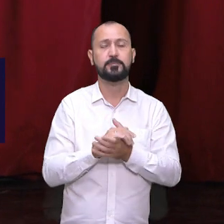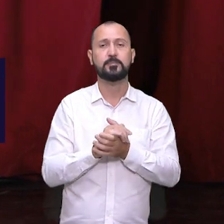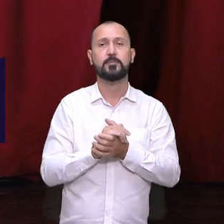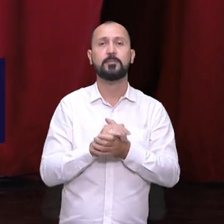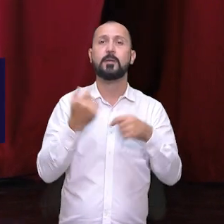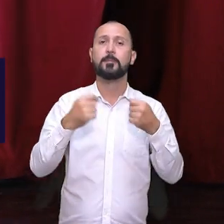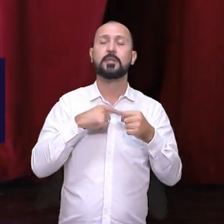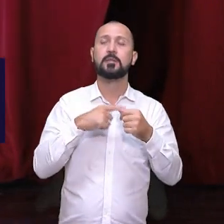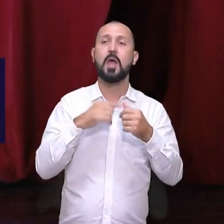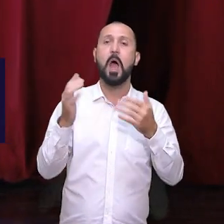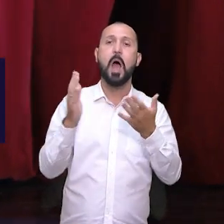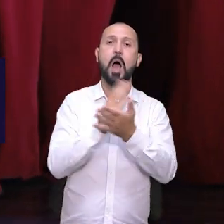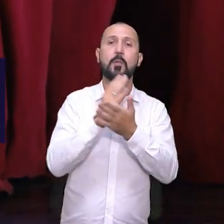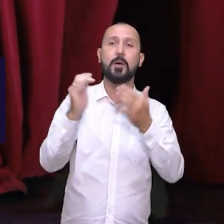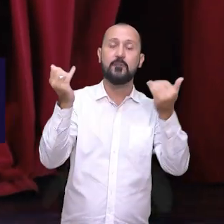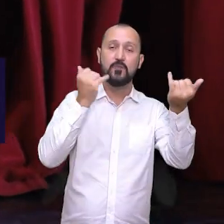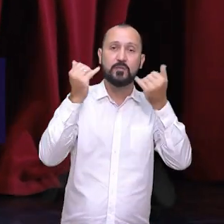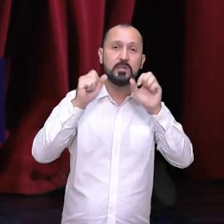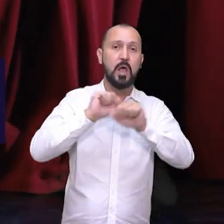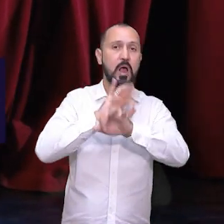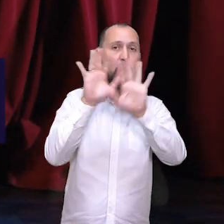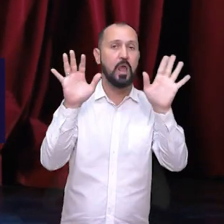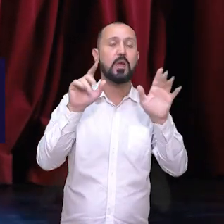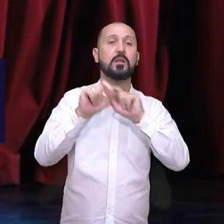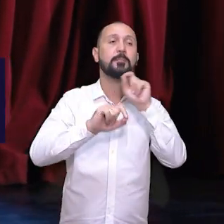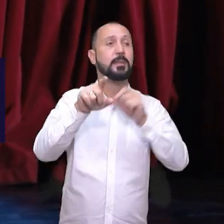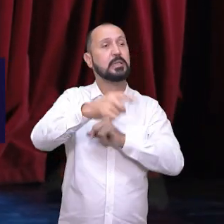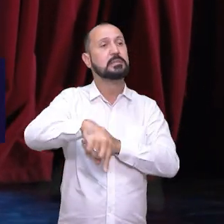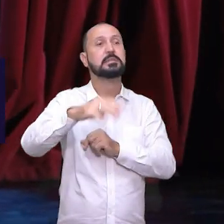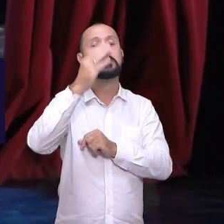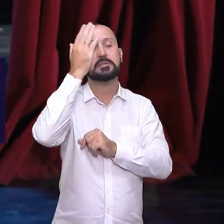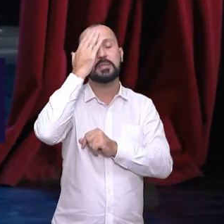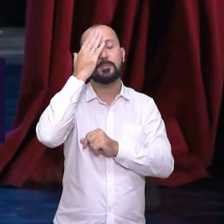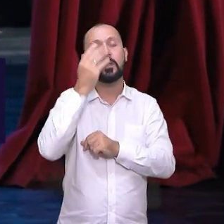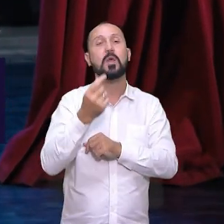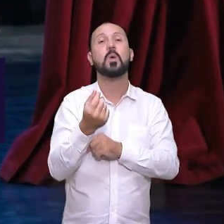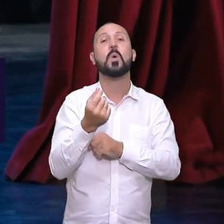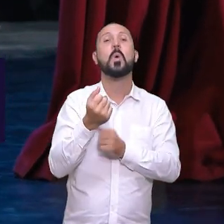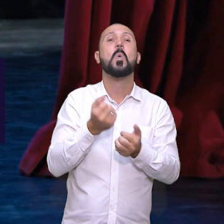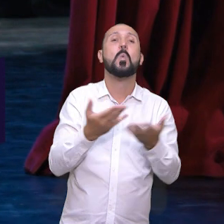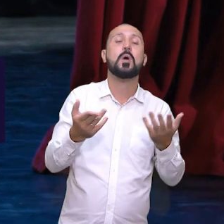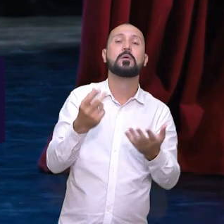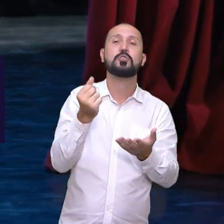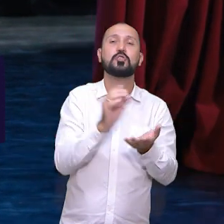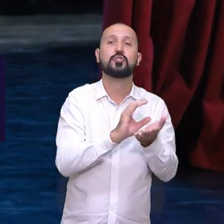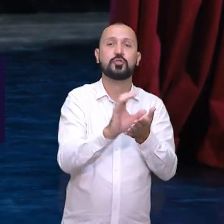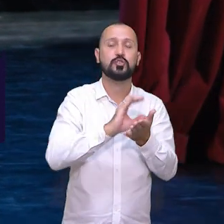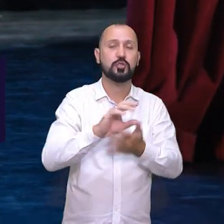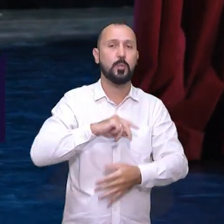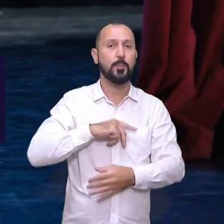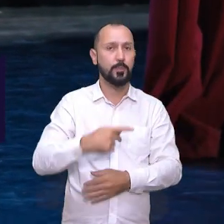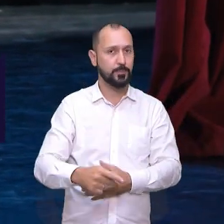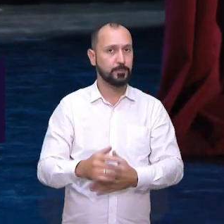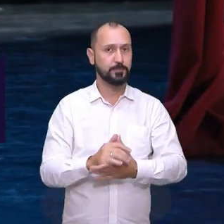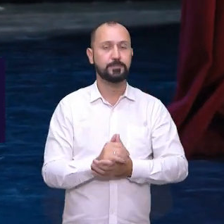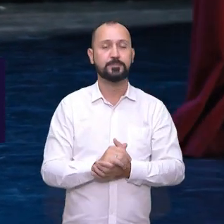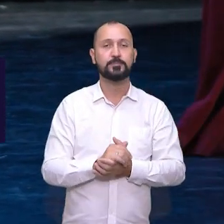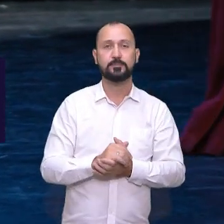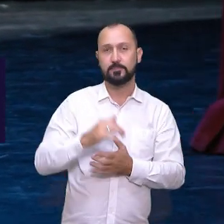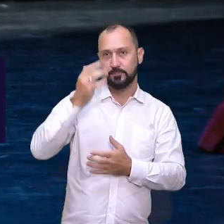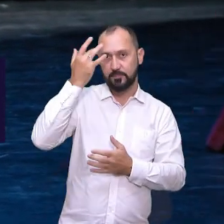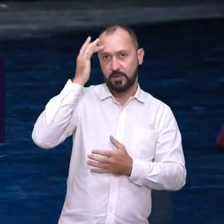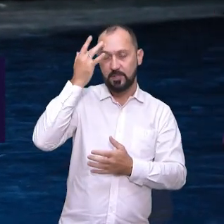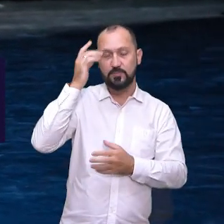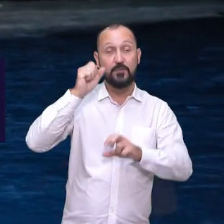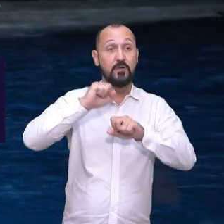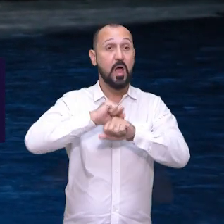tiver financiamento público, ter ali uma informação bem clara e visível para todo mundo saber o quanto que está sendo